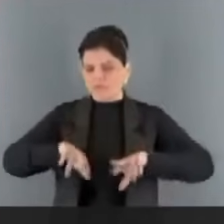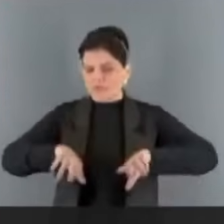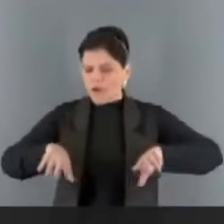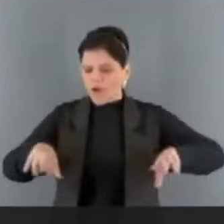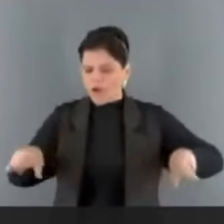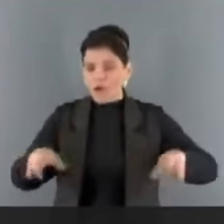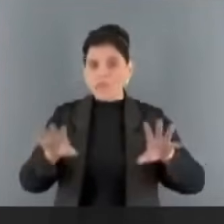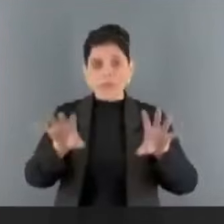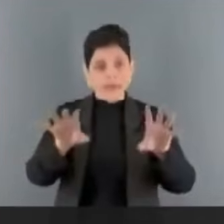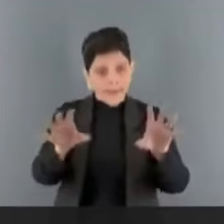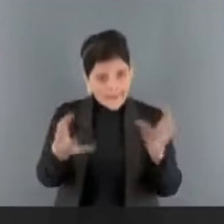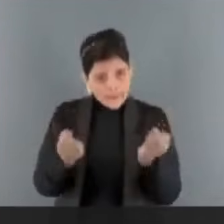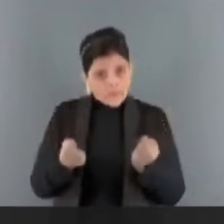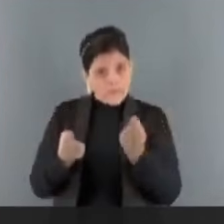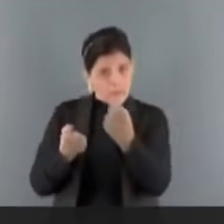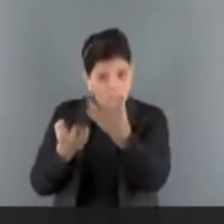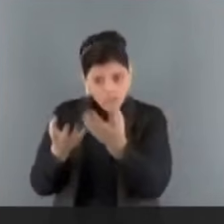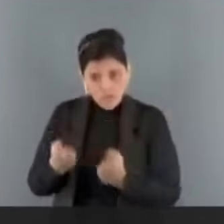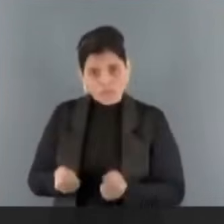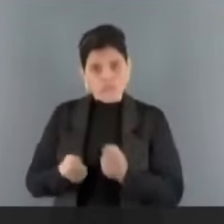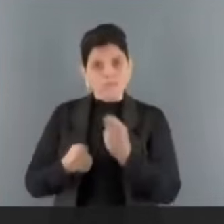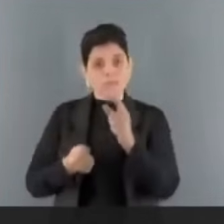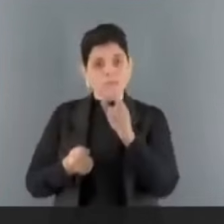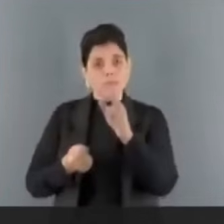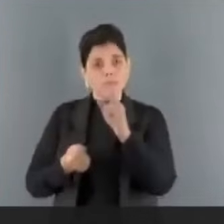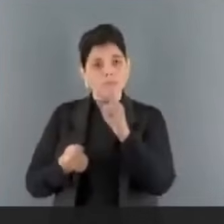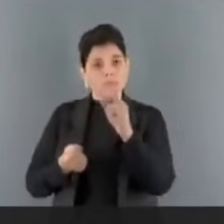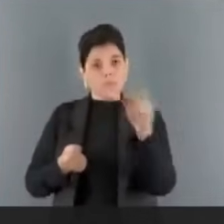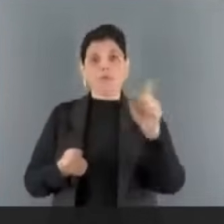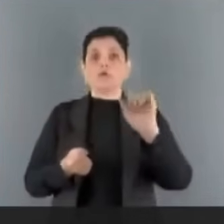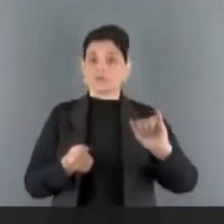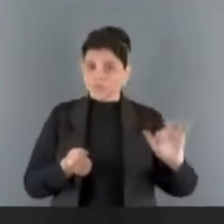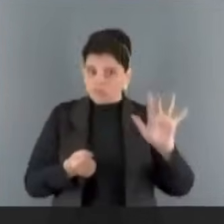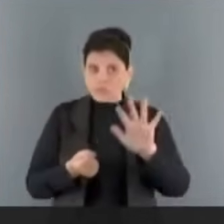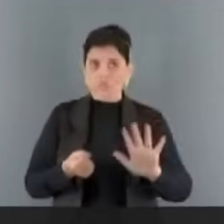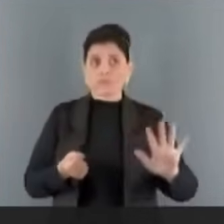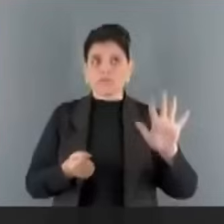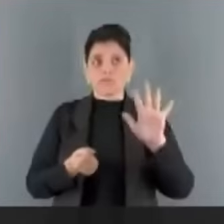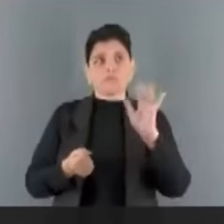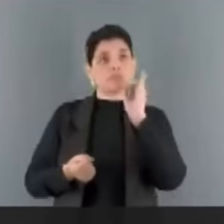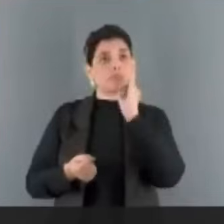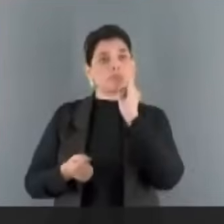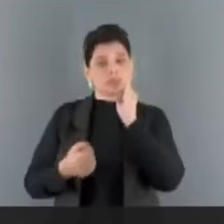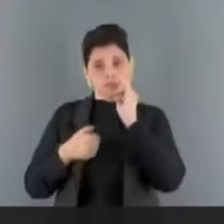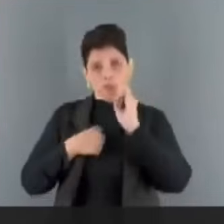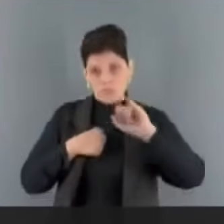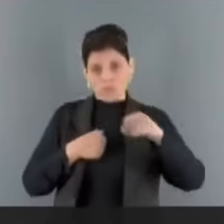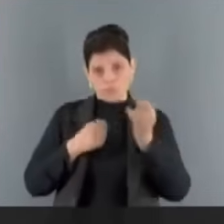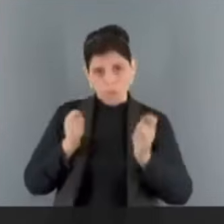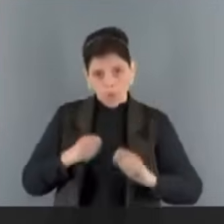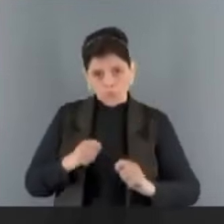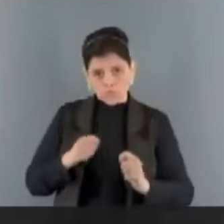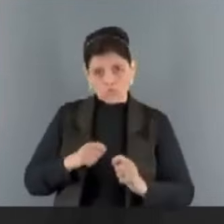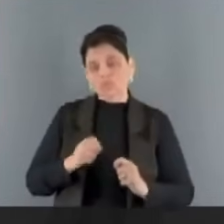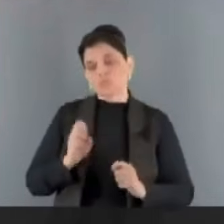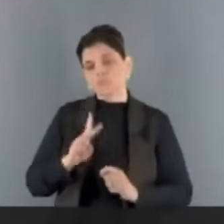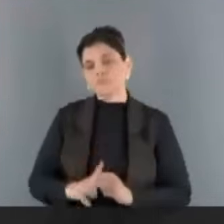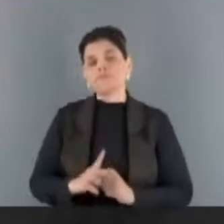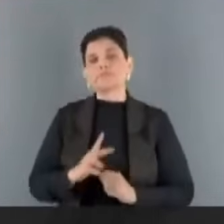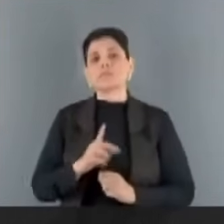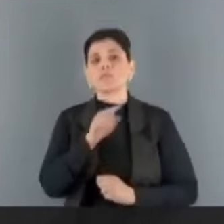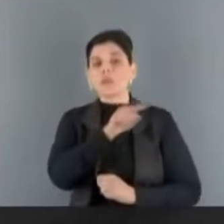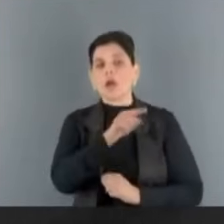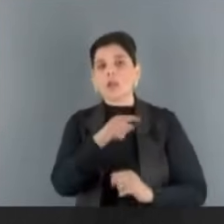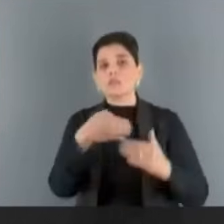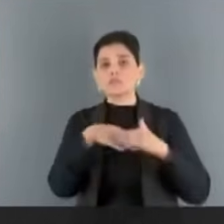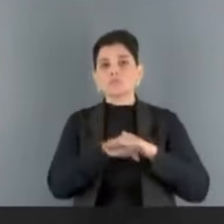em andamento, né? Essas imagens, só para exemplificar, se a senhora me dá essa oportunidade, elas ficam guardadas